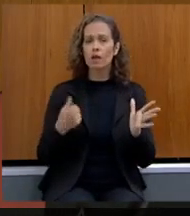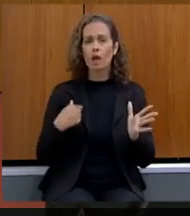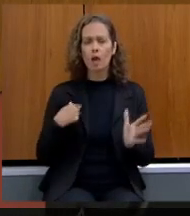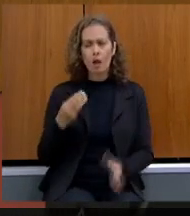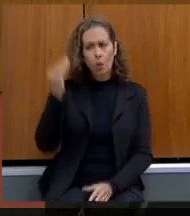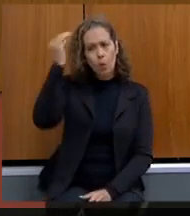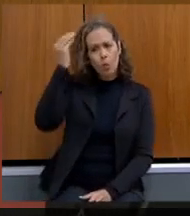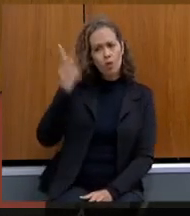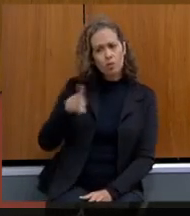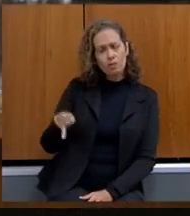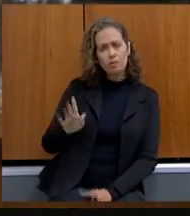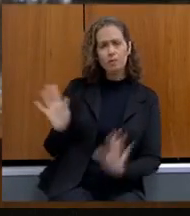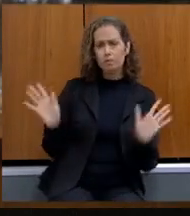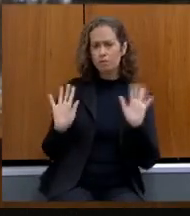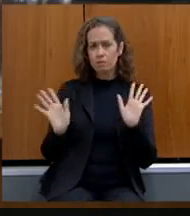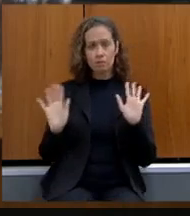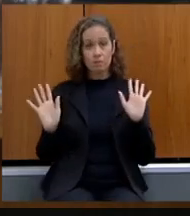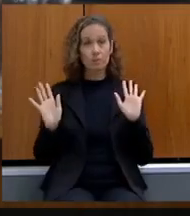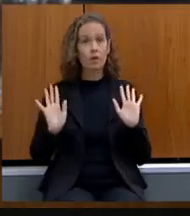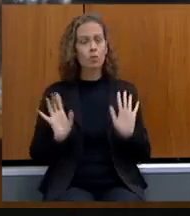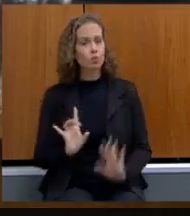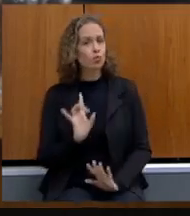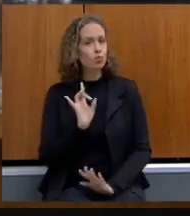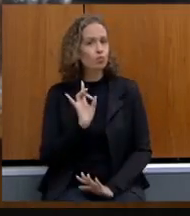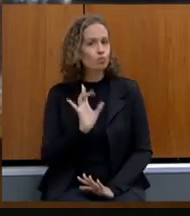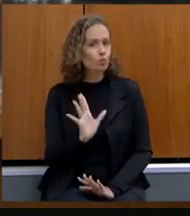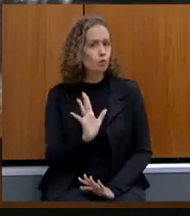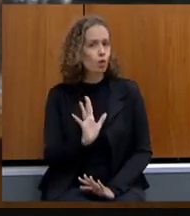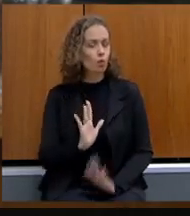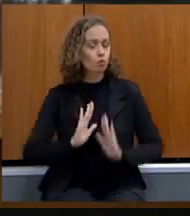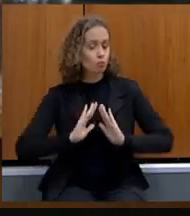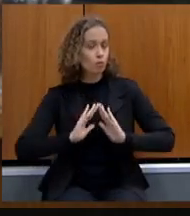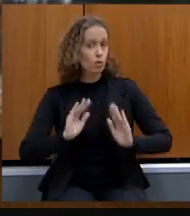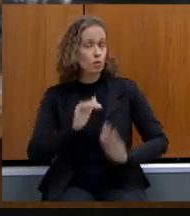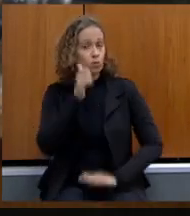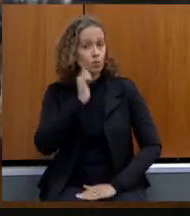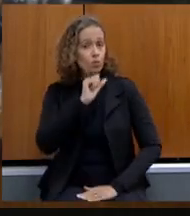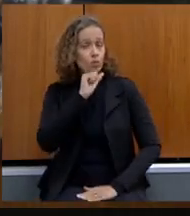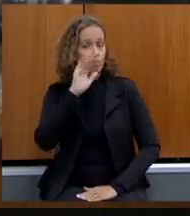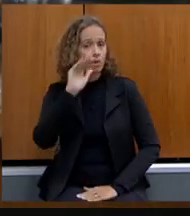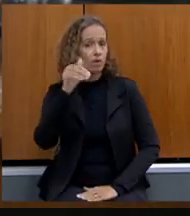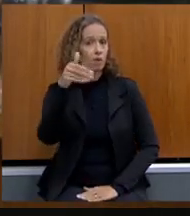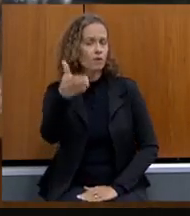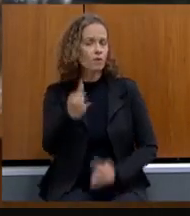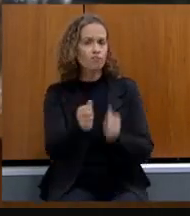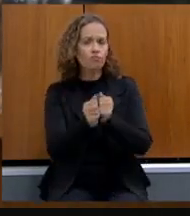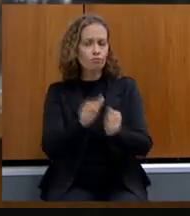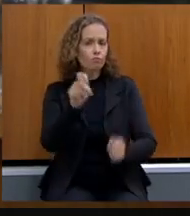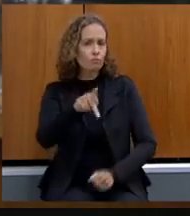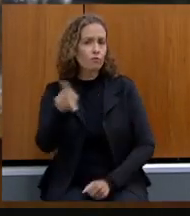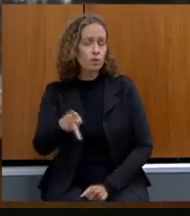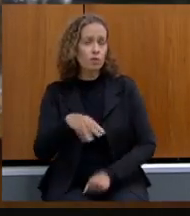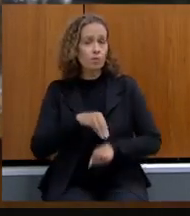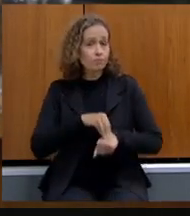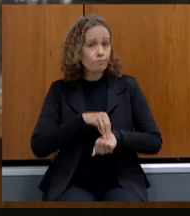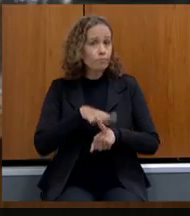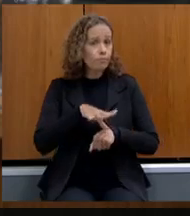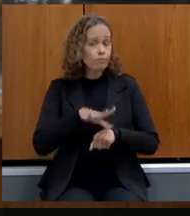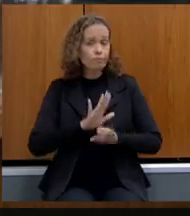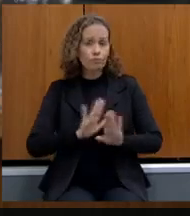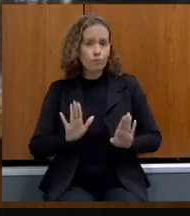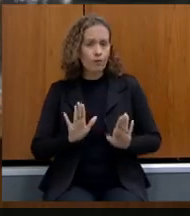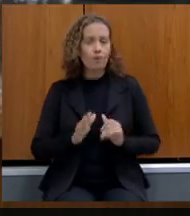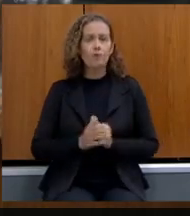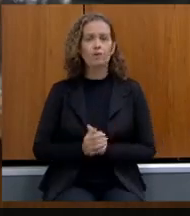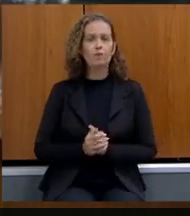não tô culpando por Professor ou educador não que foi um pedido do a mãe que tá ali fora ali junto com a professora e eu tô passando aqui para poder